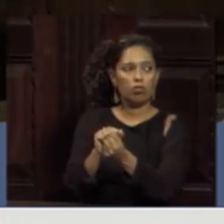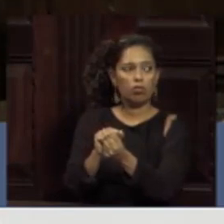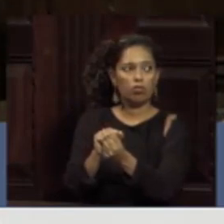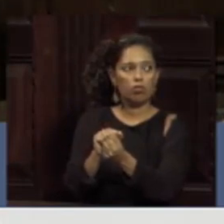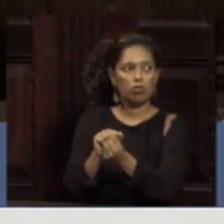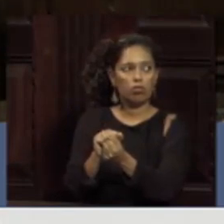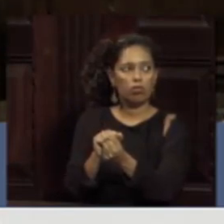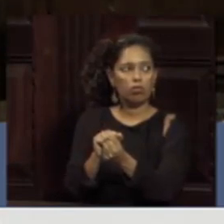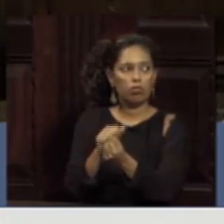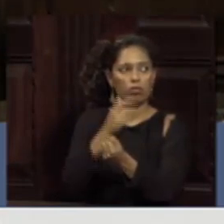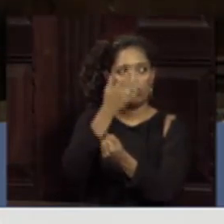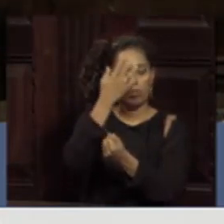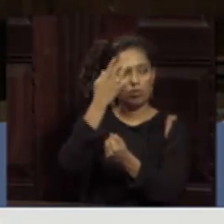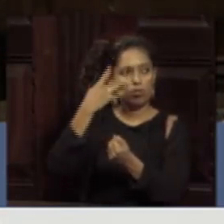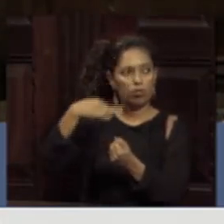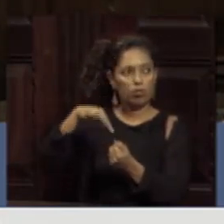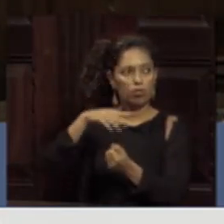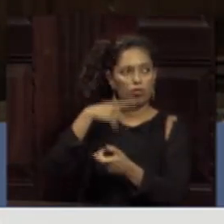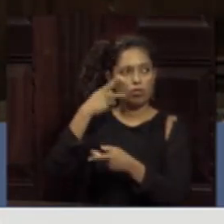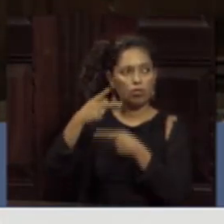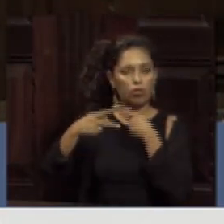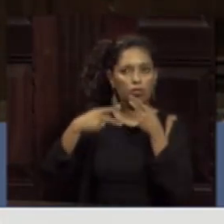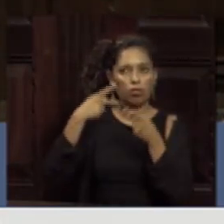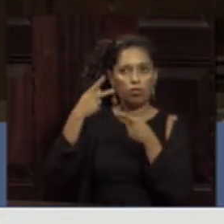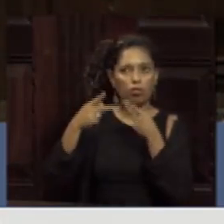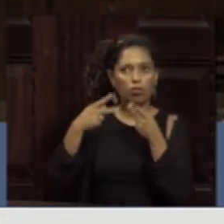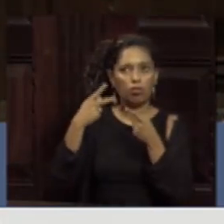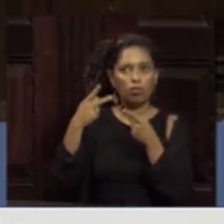enquanto todos se manifestavam,